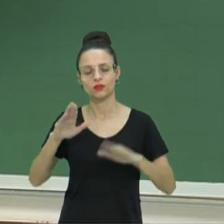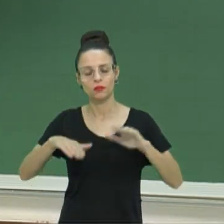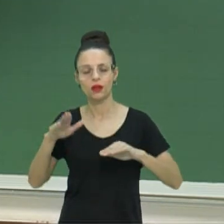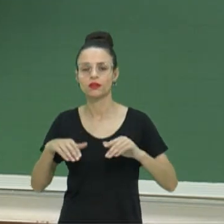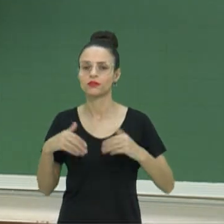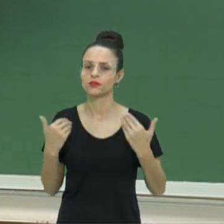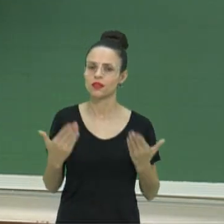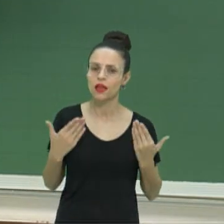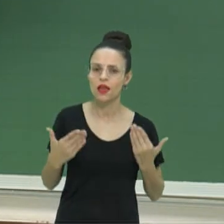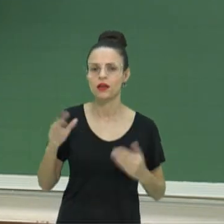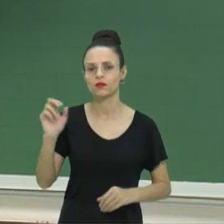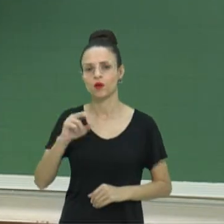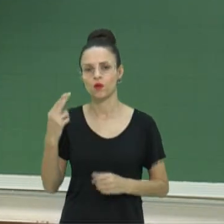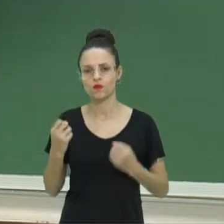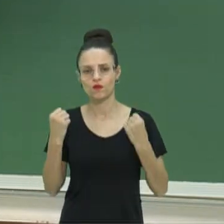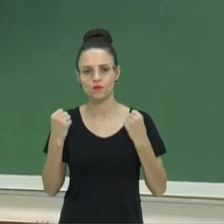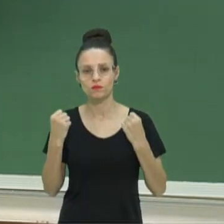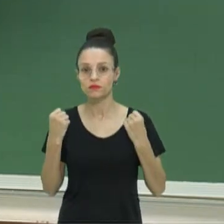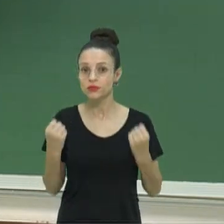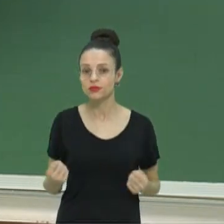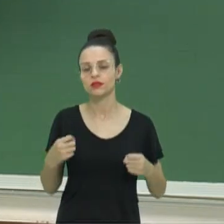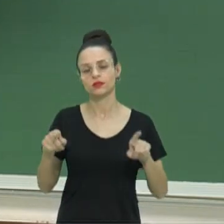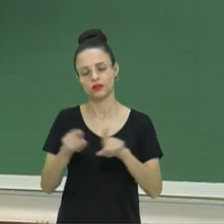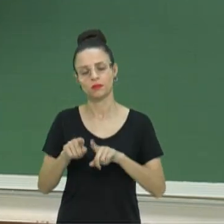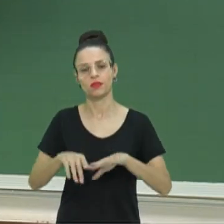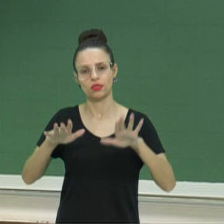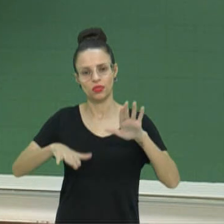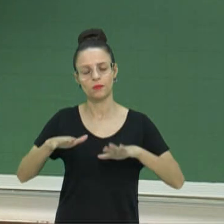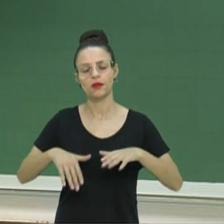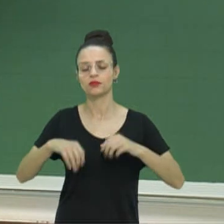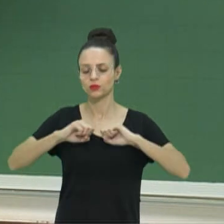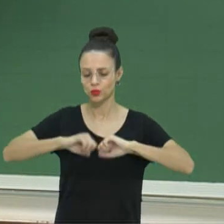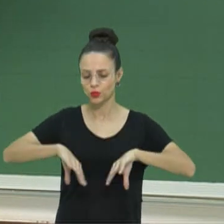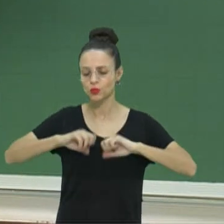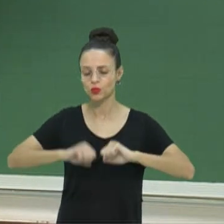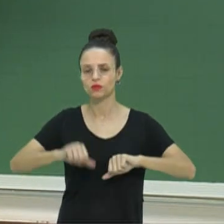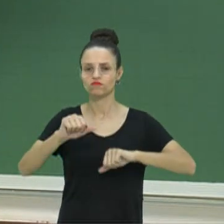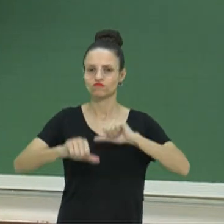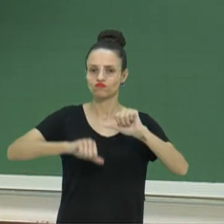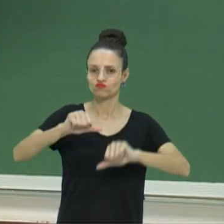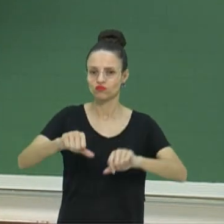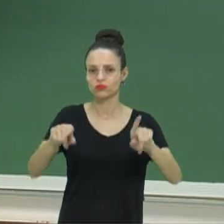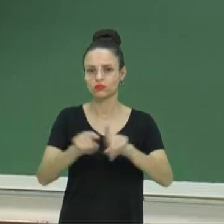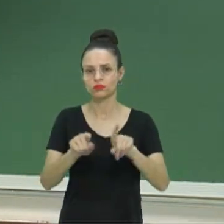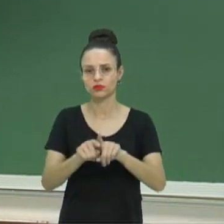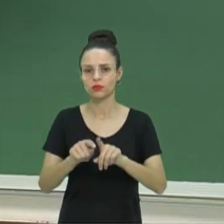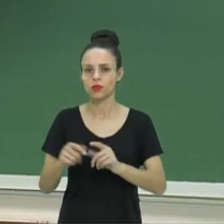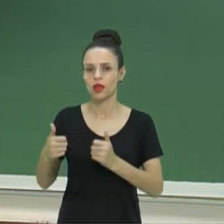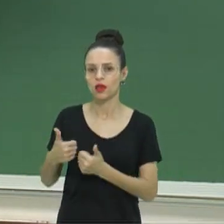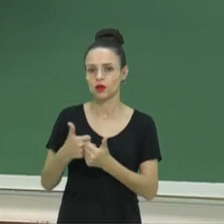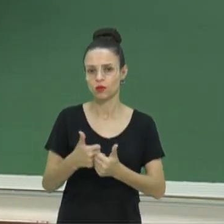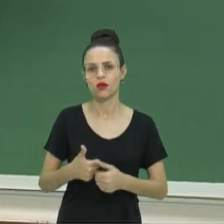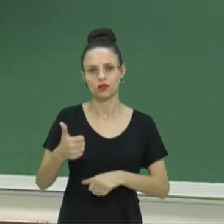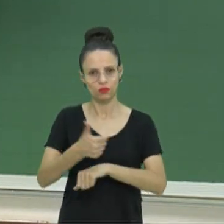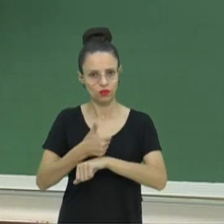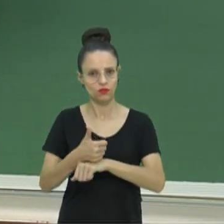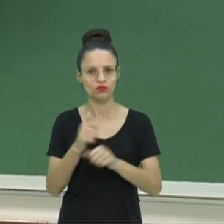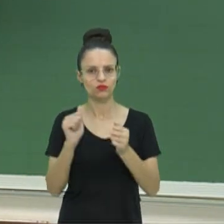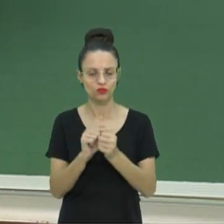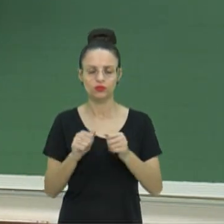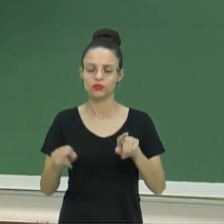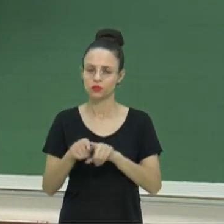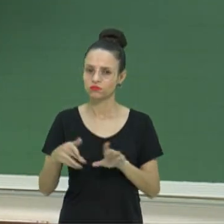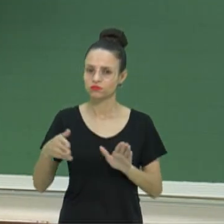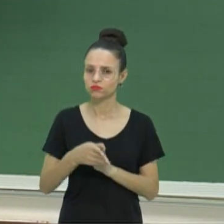do exercício, essa respiração pode ser mudada, né? Então, cada vez, ali através do acompanhamento profissional adequado, né, também vai